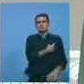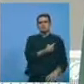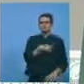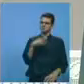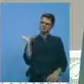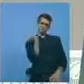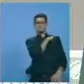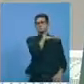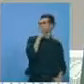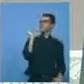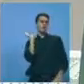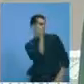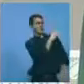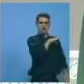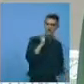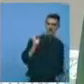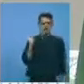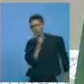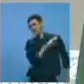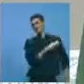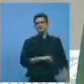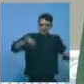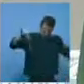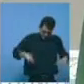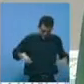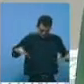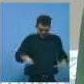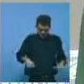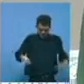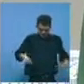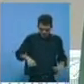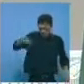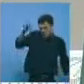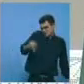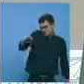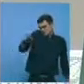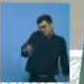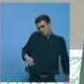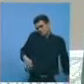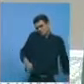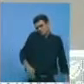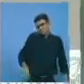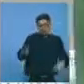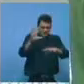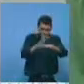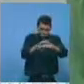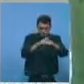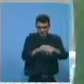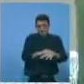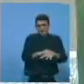esbofeteados. Somos errantes, fatigamo-nos trabalhando com as nossas próprias